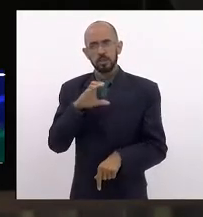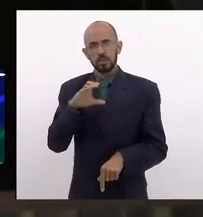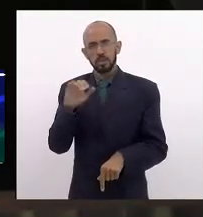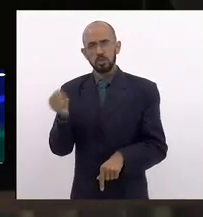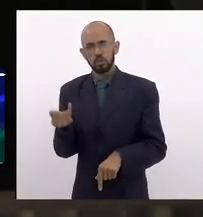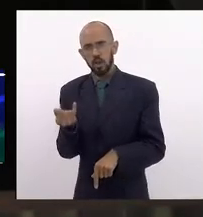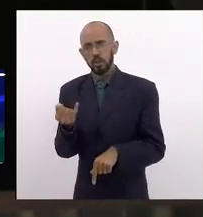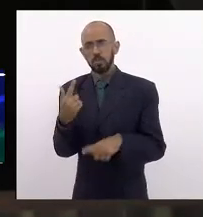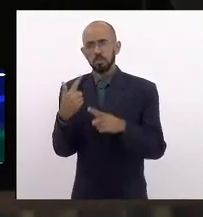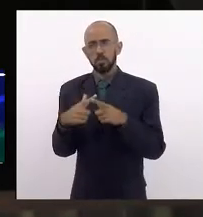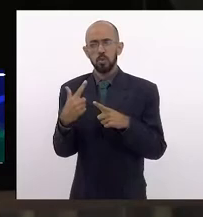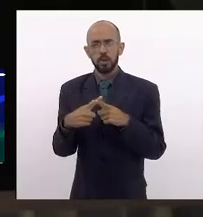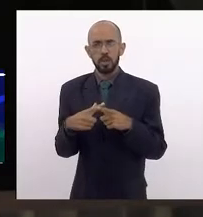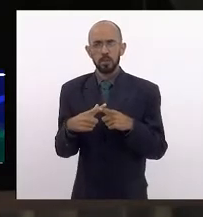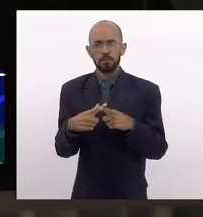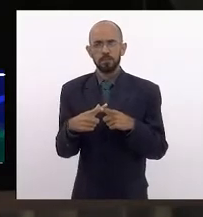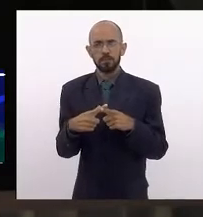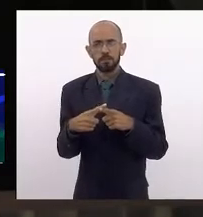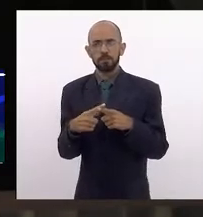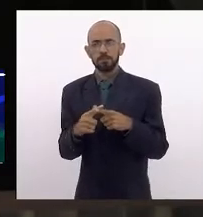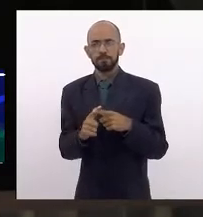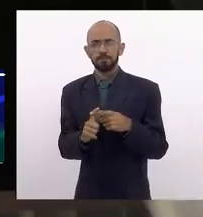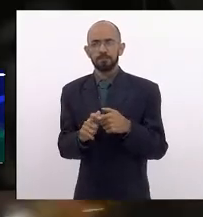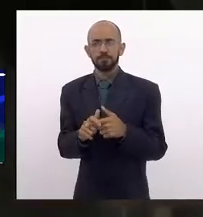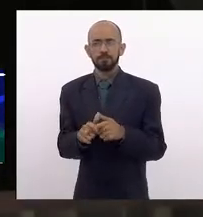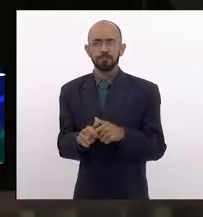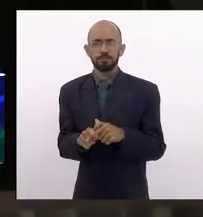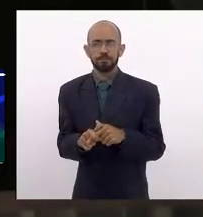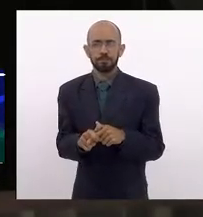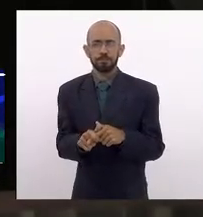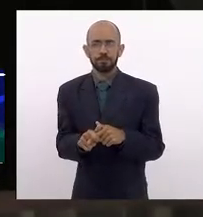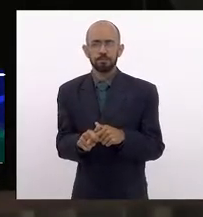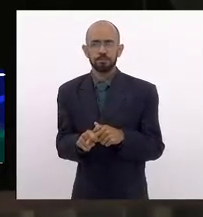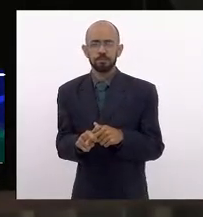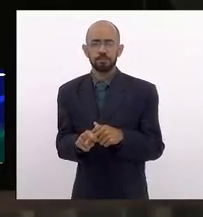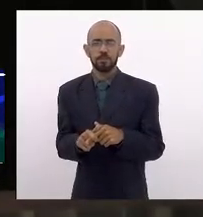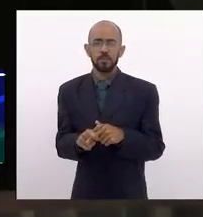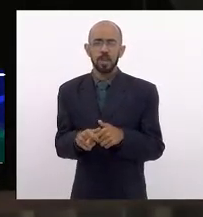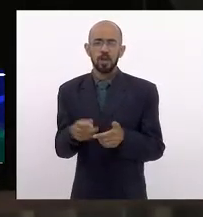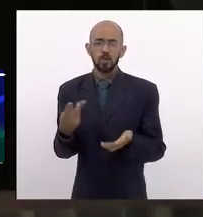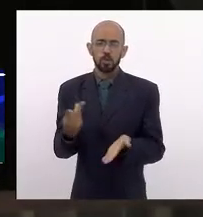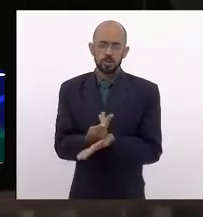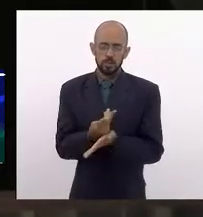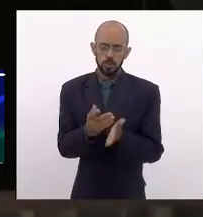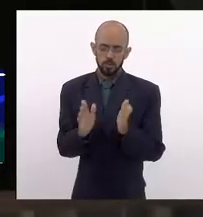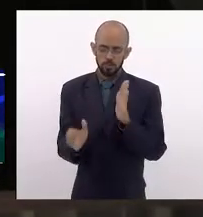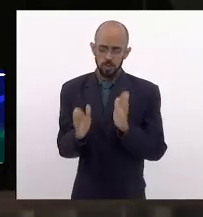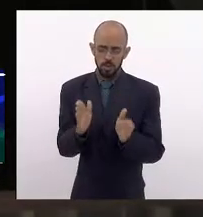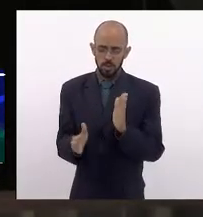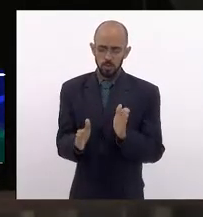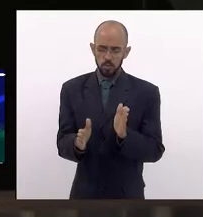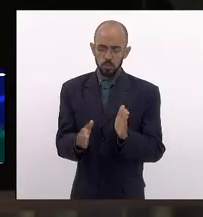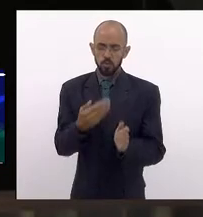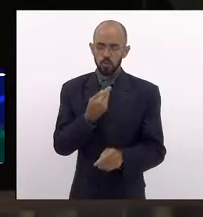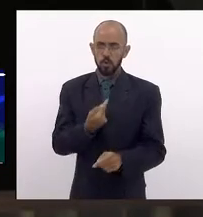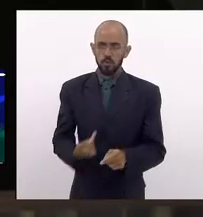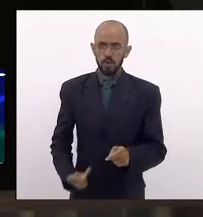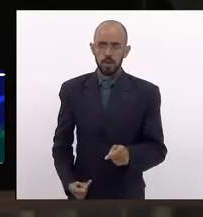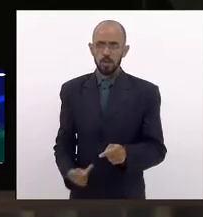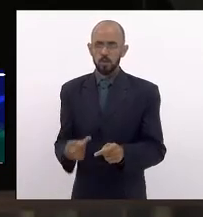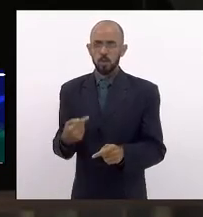uma vez que né é a houve durante o período que o atual Governador